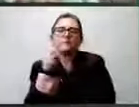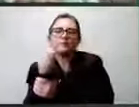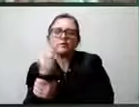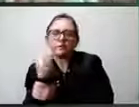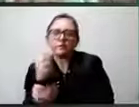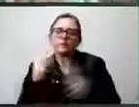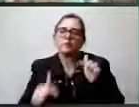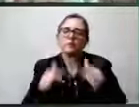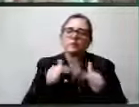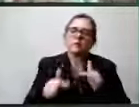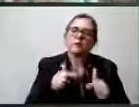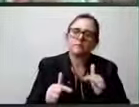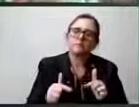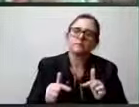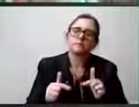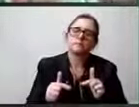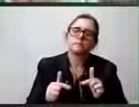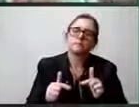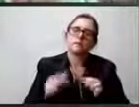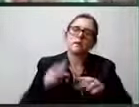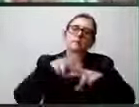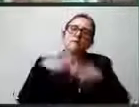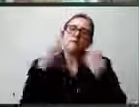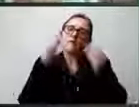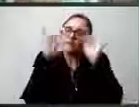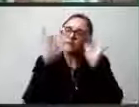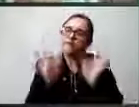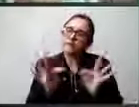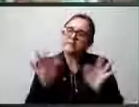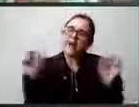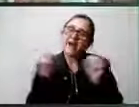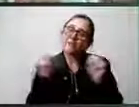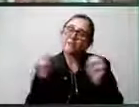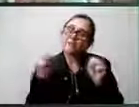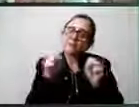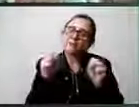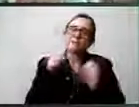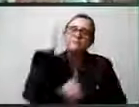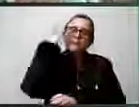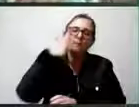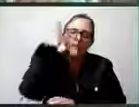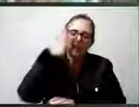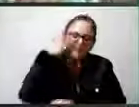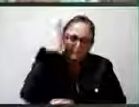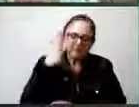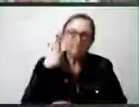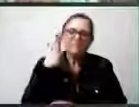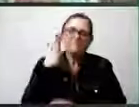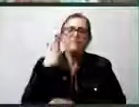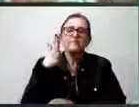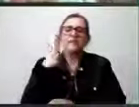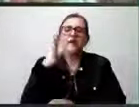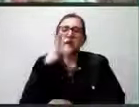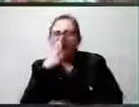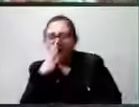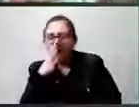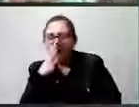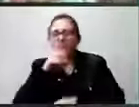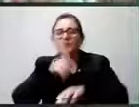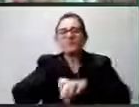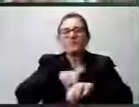né? E fico muito feliz, adorei a palestra do Dr. Marco, fiquei encantada. Na hora